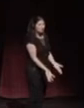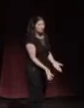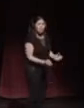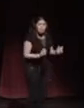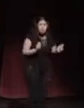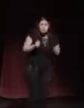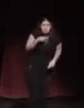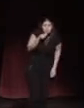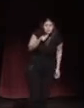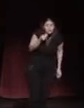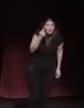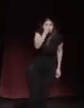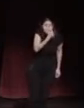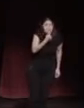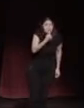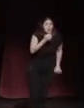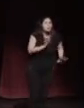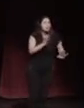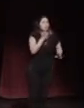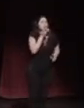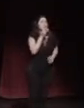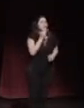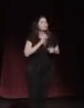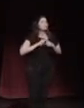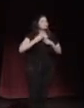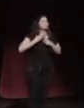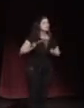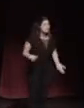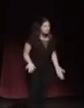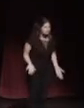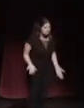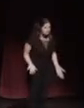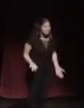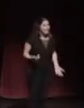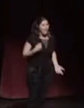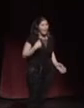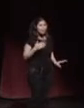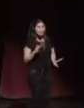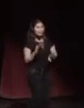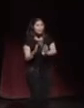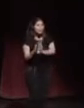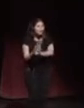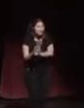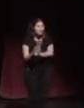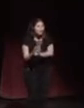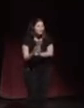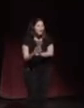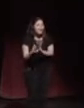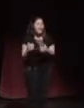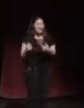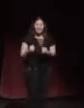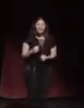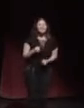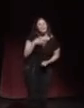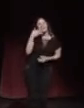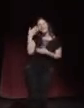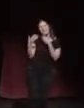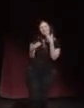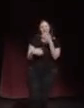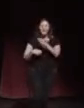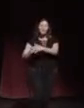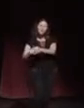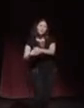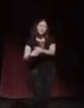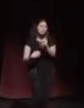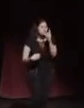hora só. Quando eu chego, recuperar essa tranquilidade e começar a cantar é muito mais complicado. Mas é